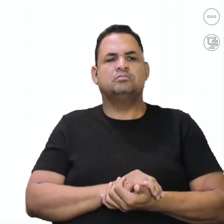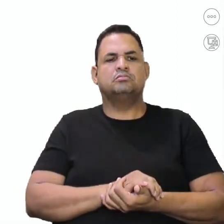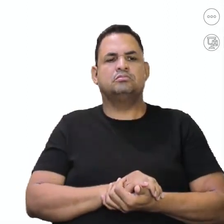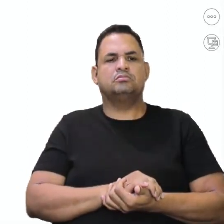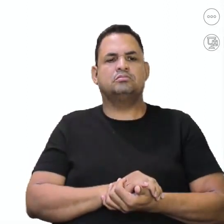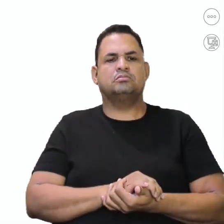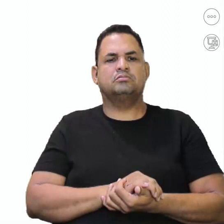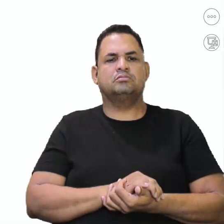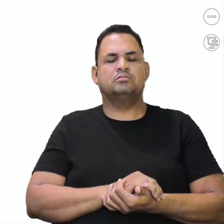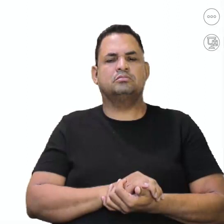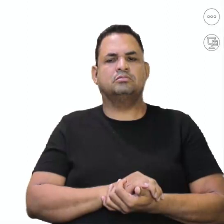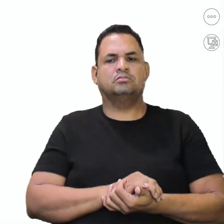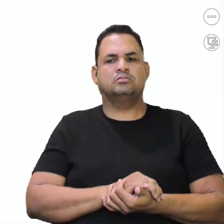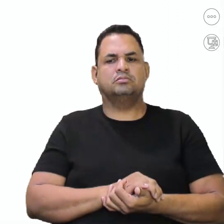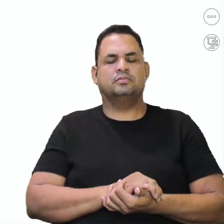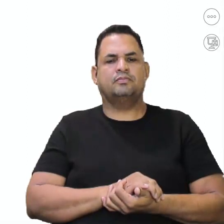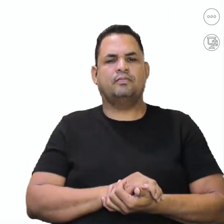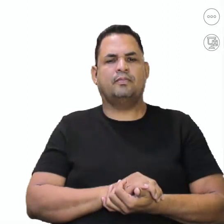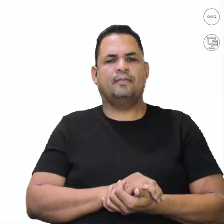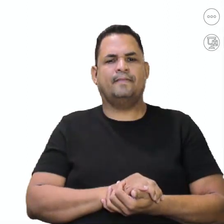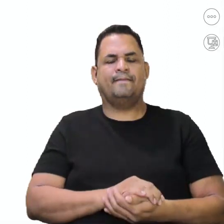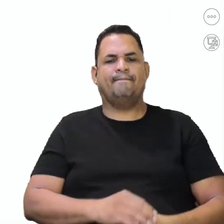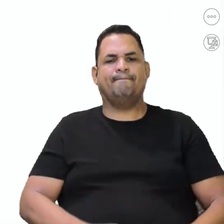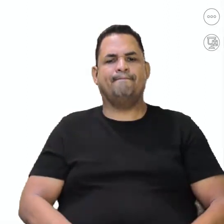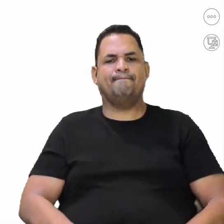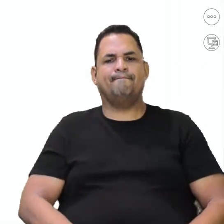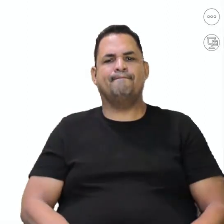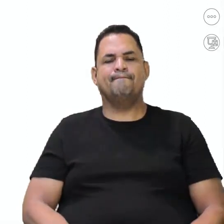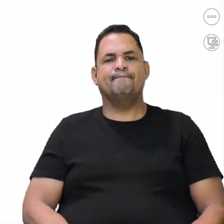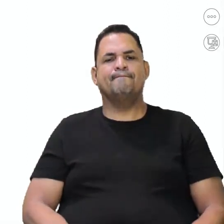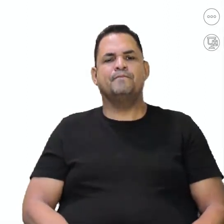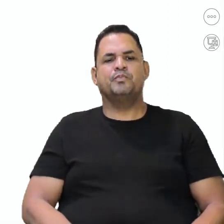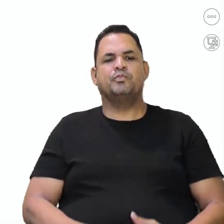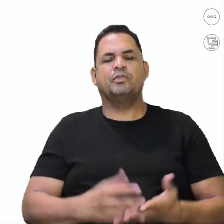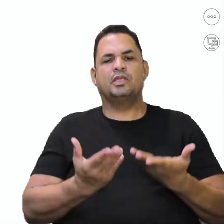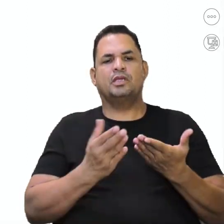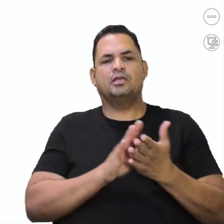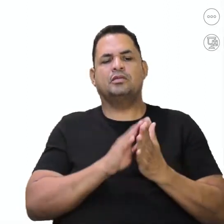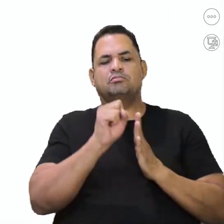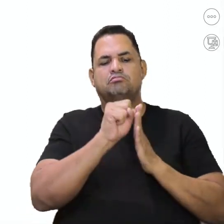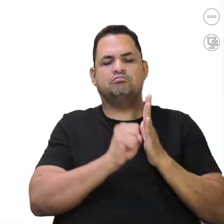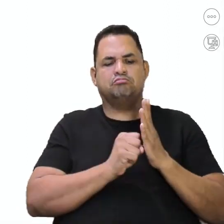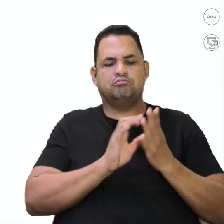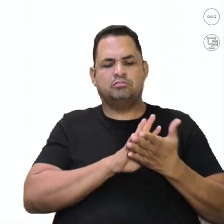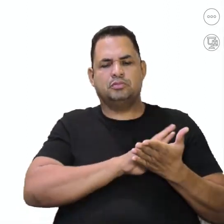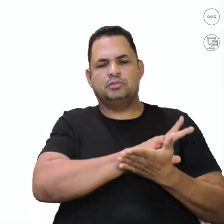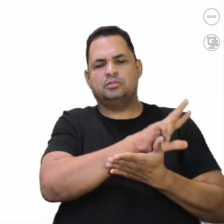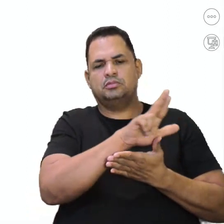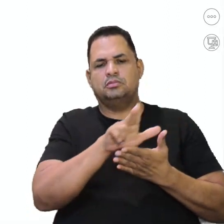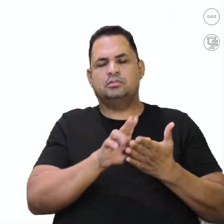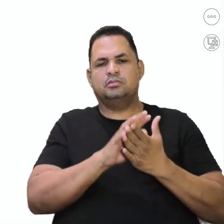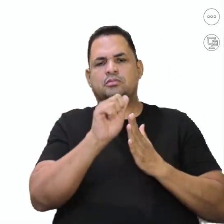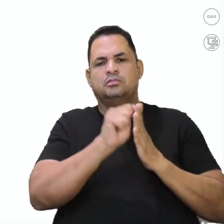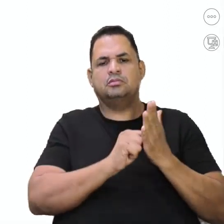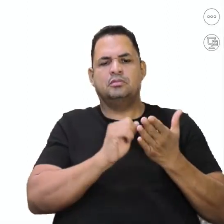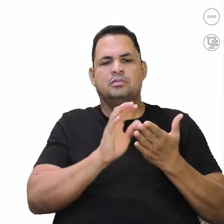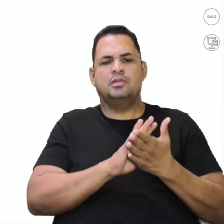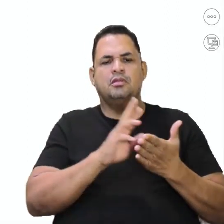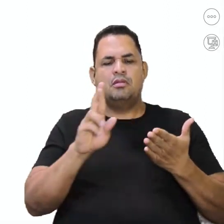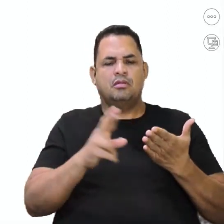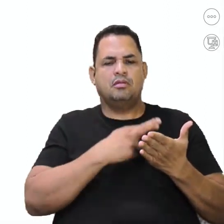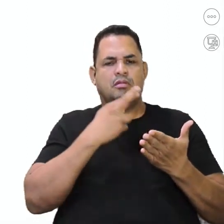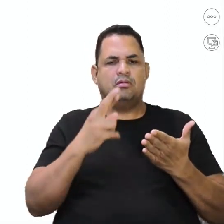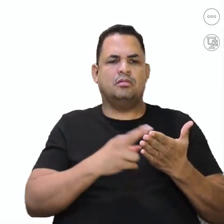lá. Is a collection of articles like a magazine. É uma coleção de artigos como uma